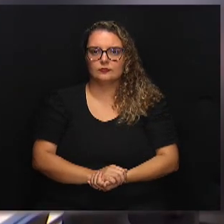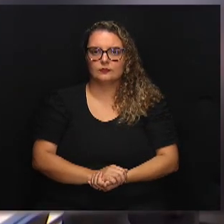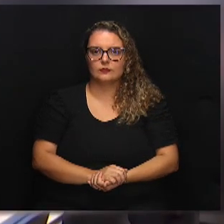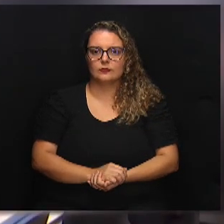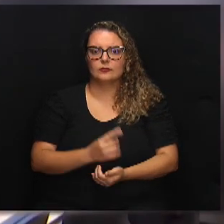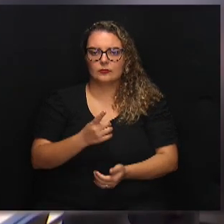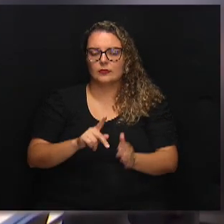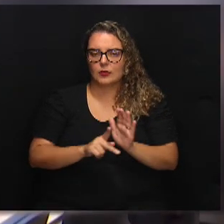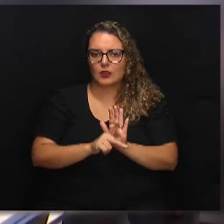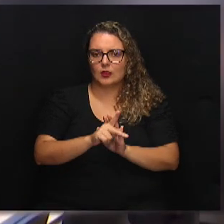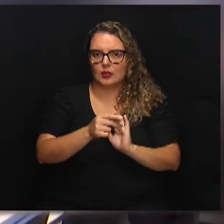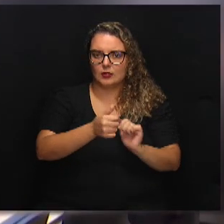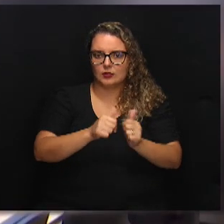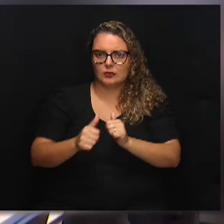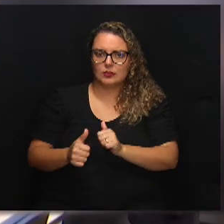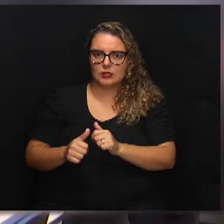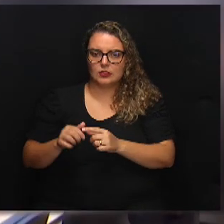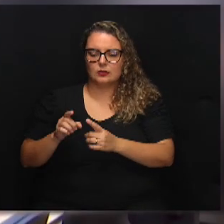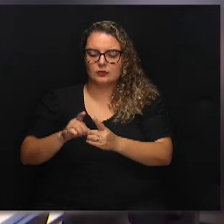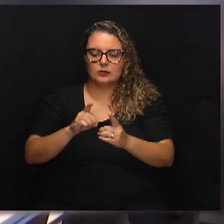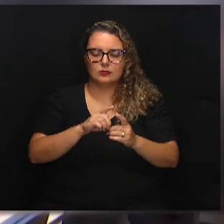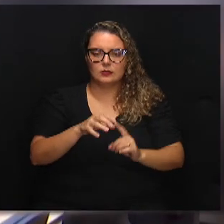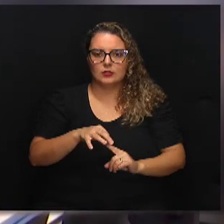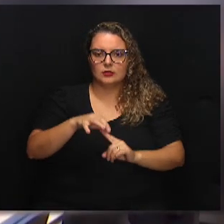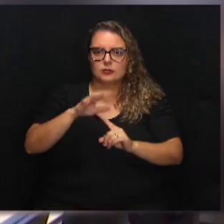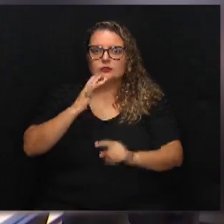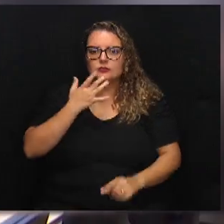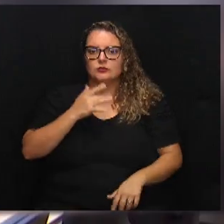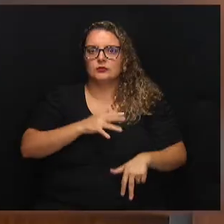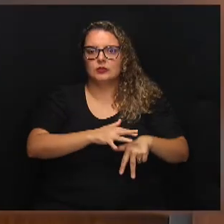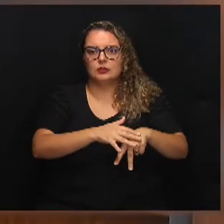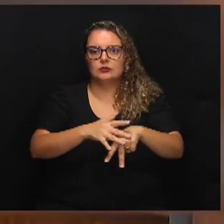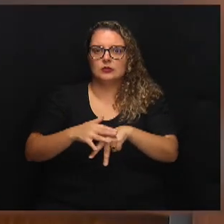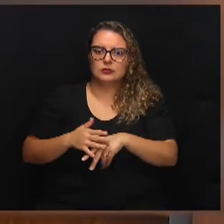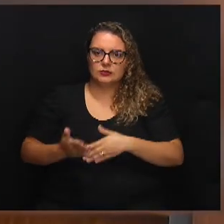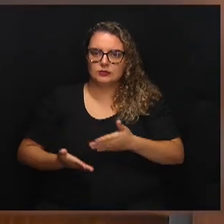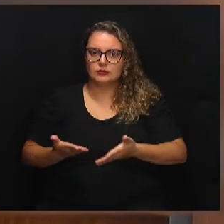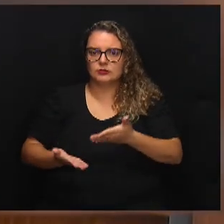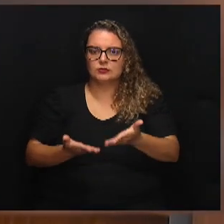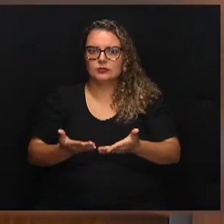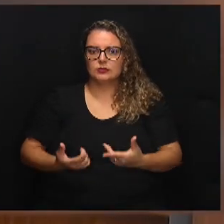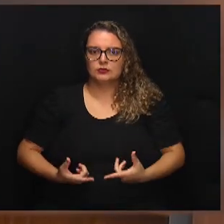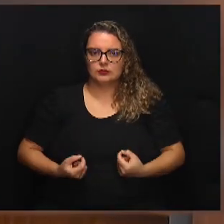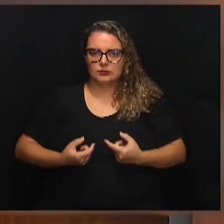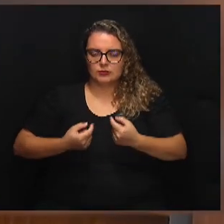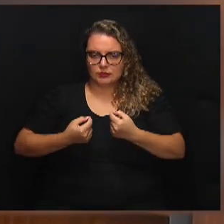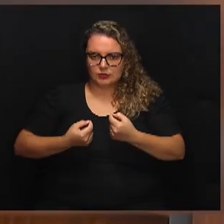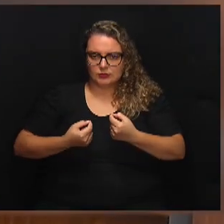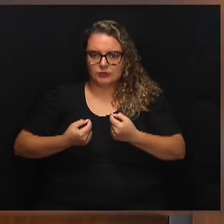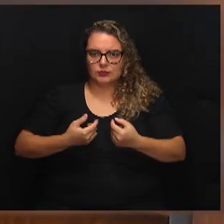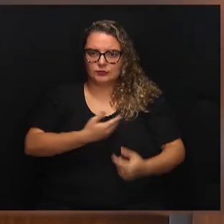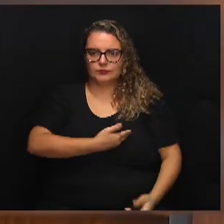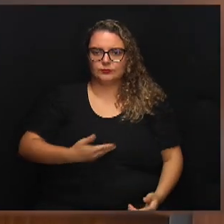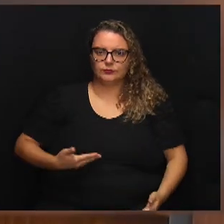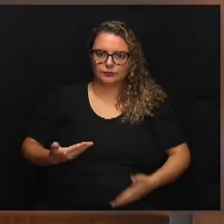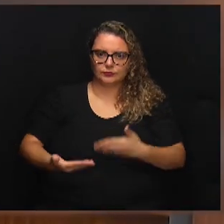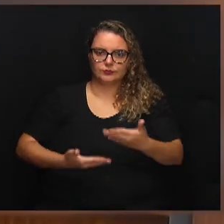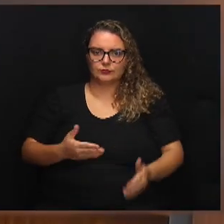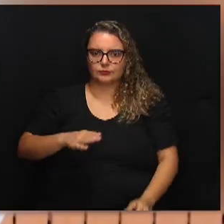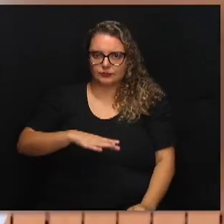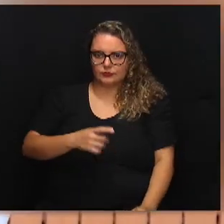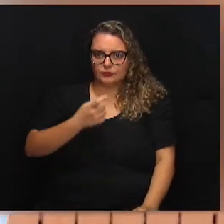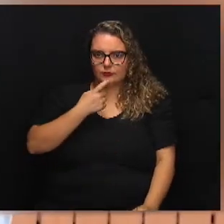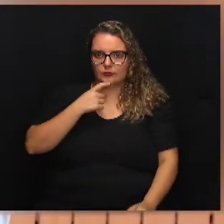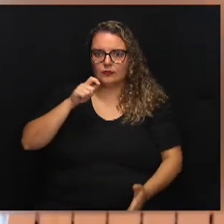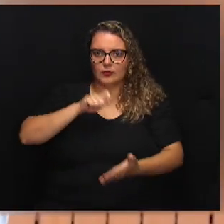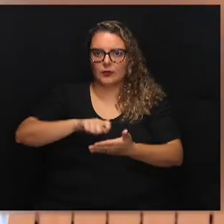projetos analisados prevê atendimento prioritário para pacientes em tratamento oncológico em serviços públicos da cidade. De